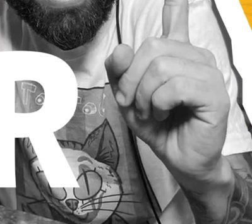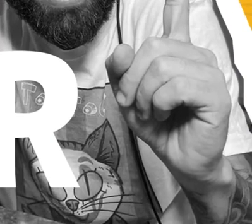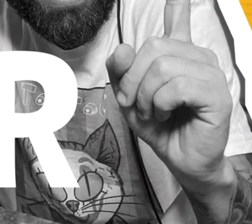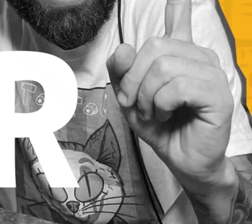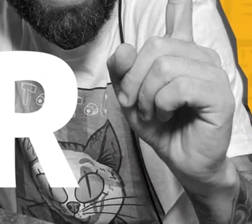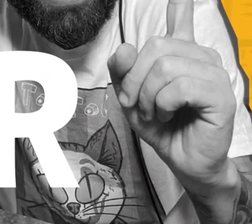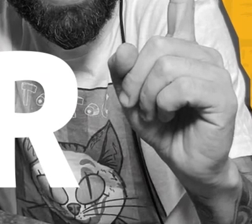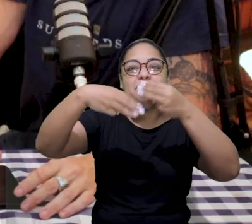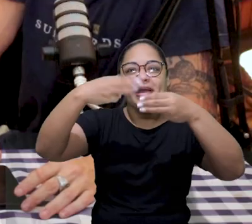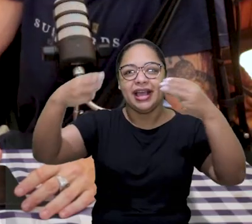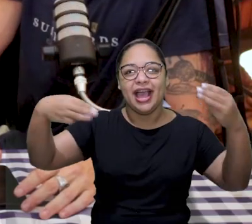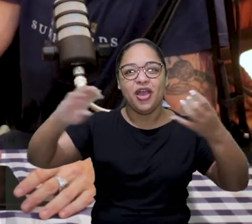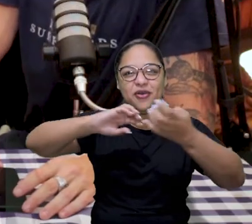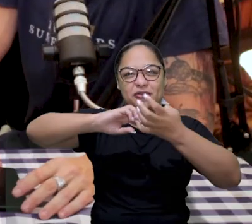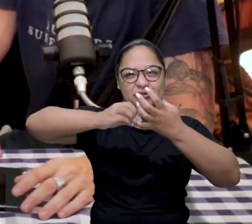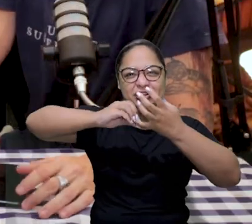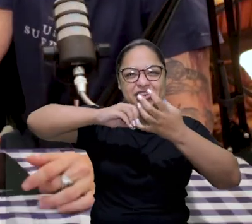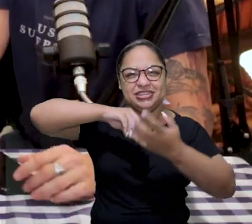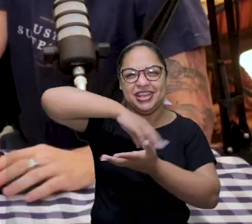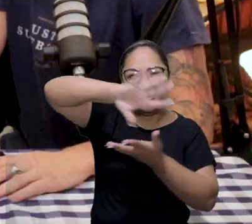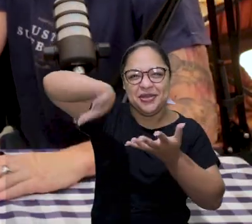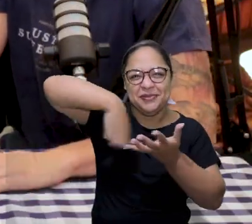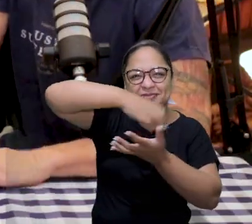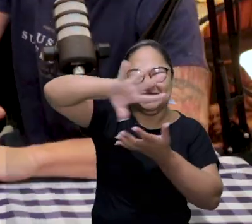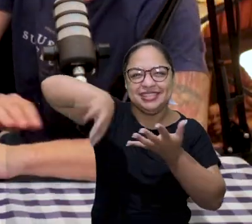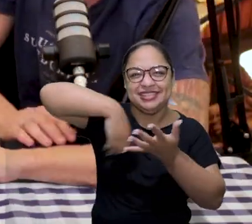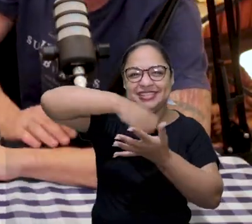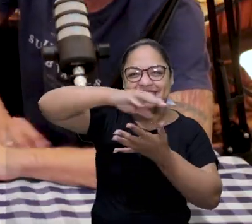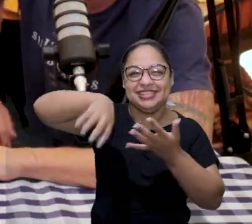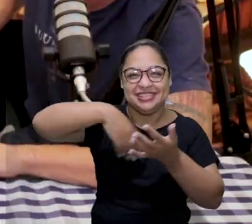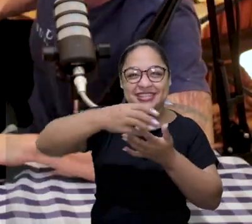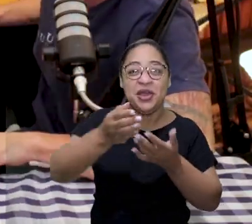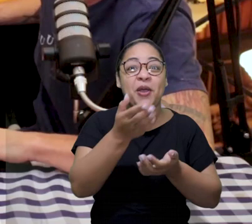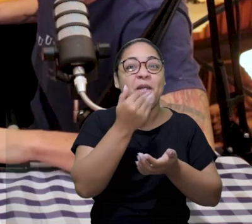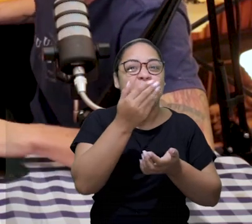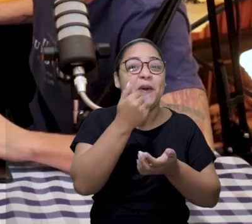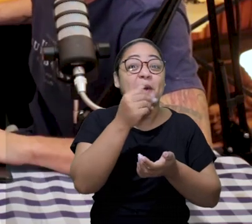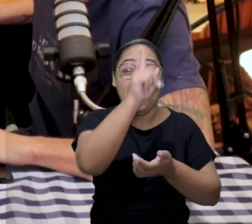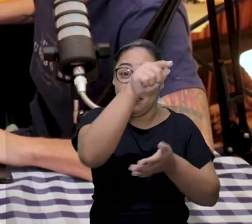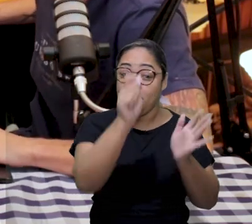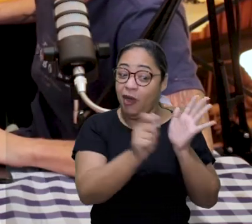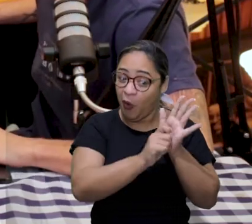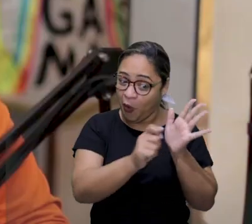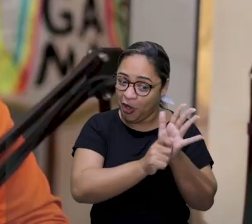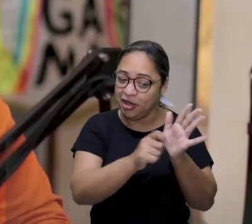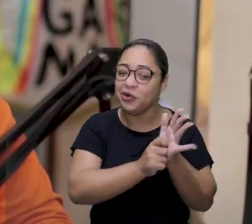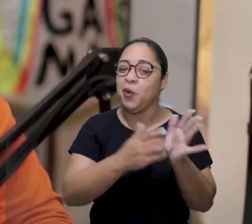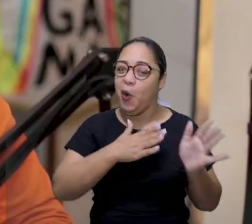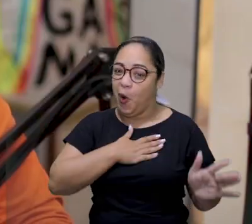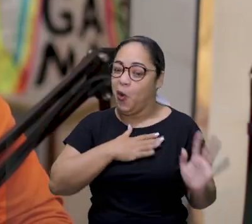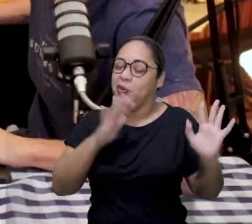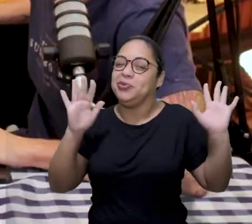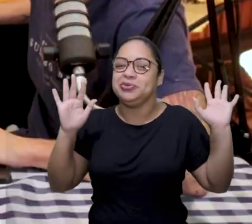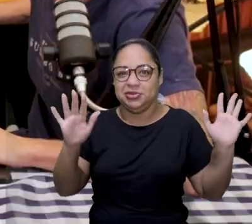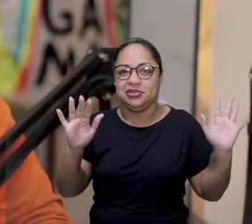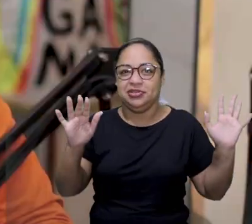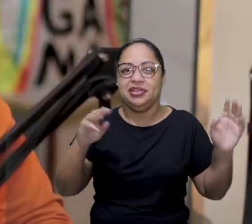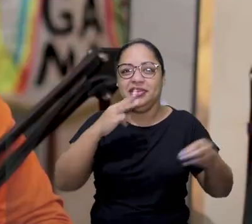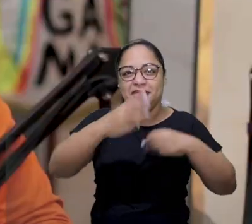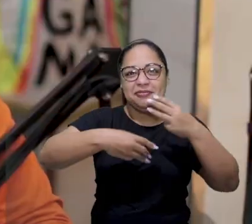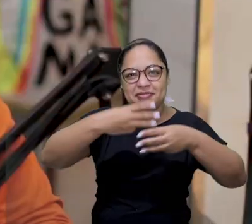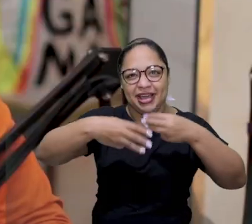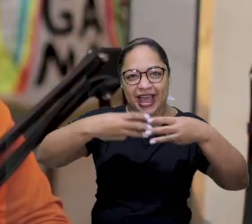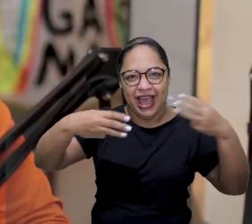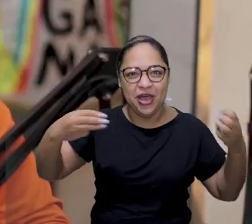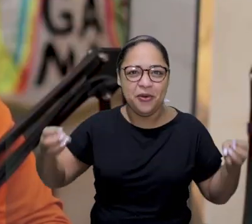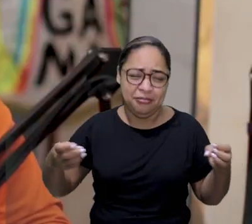Macarrão com feijão, tudo misturado assim, sabe? Quando você Puta, coloca o macarrão, comida de aí você vê que coloca. Poca ou não poca? Por quê? Eu acho que poca. Caralho, é